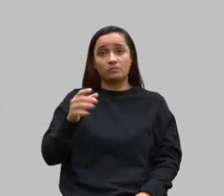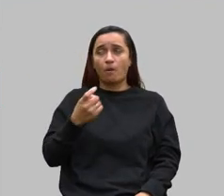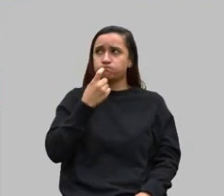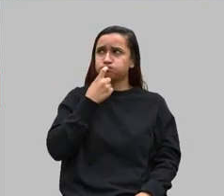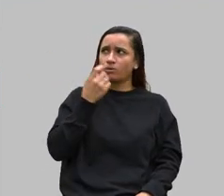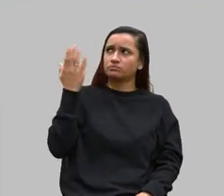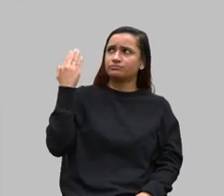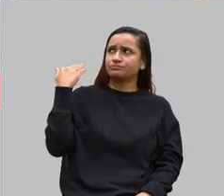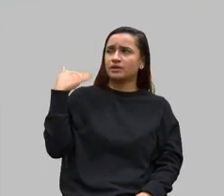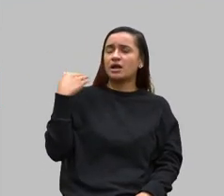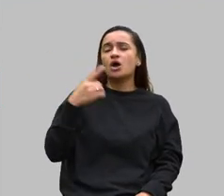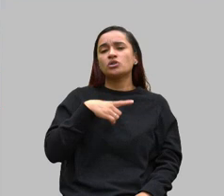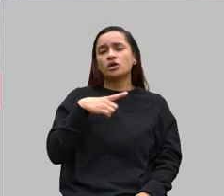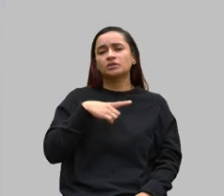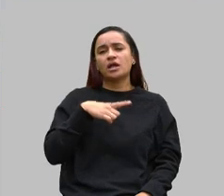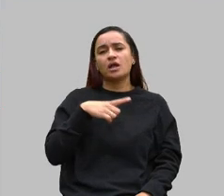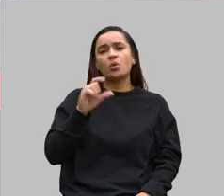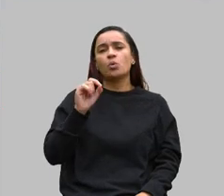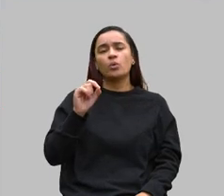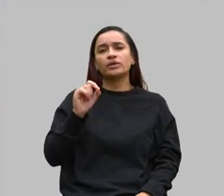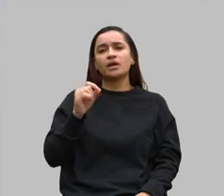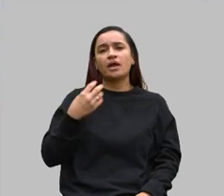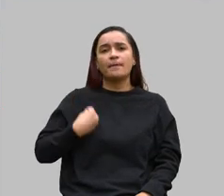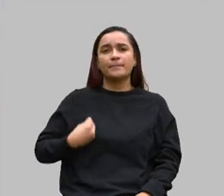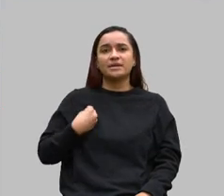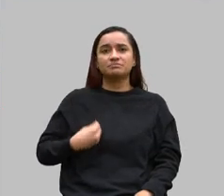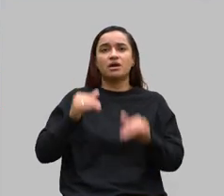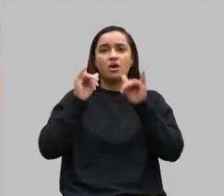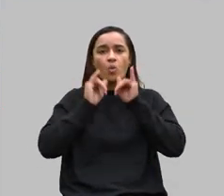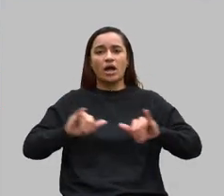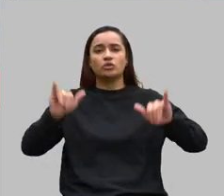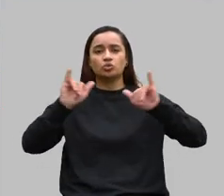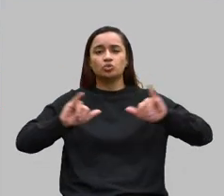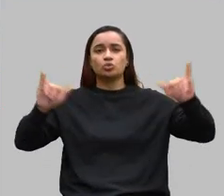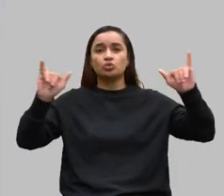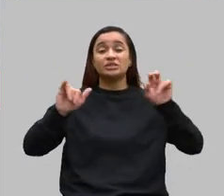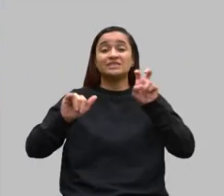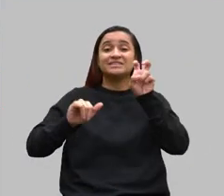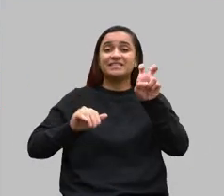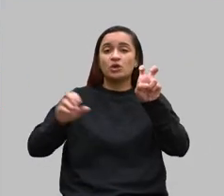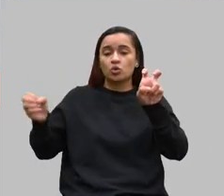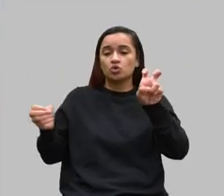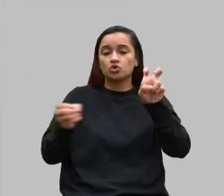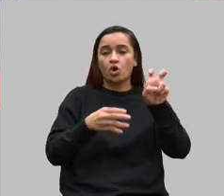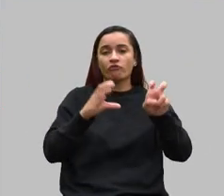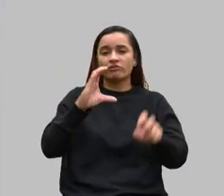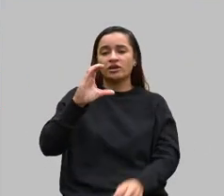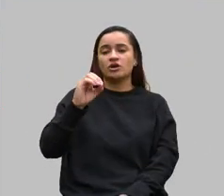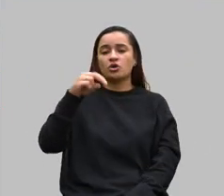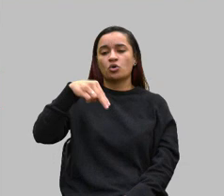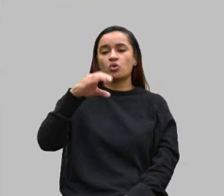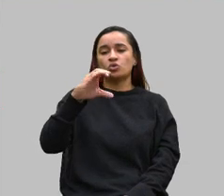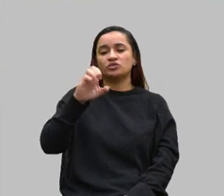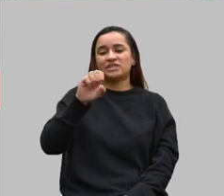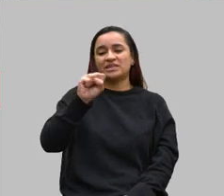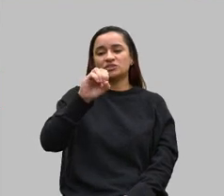aí participando do anúncio de cinco novas concessões de rodovias federais temos acompanhado